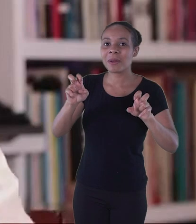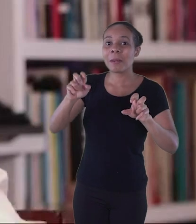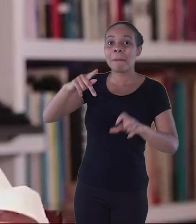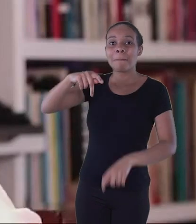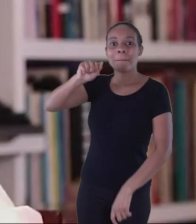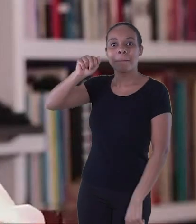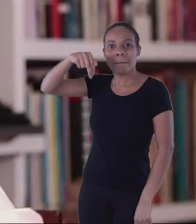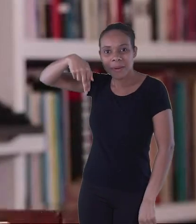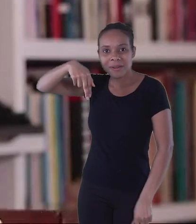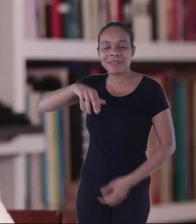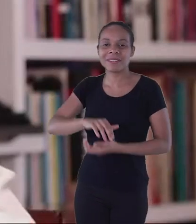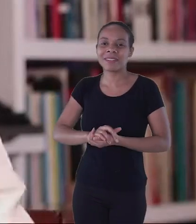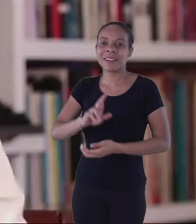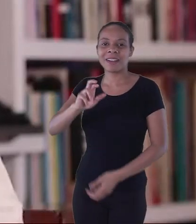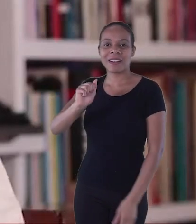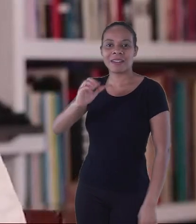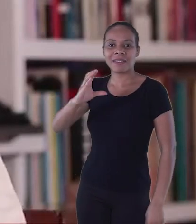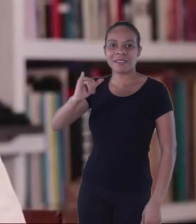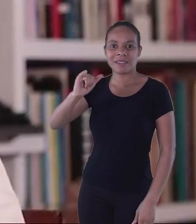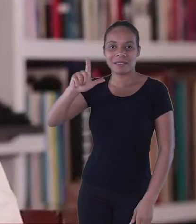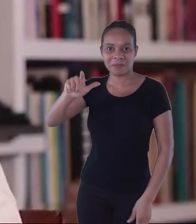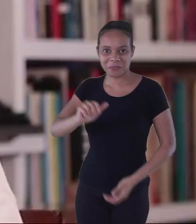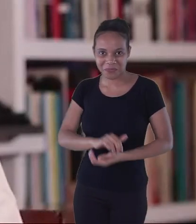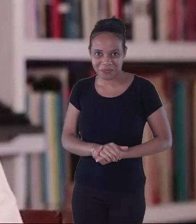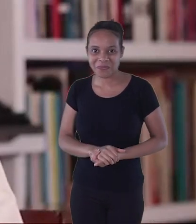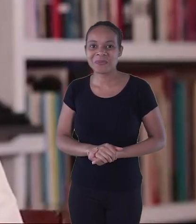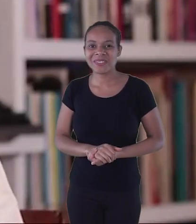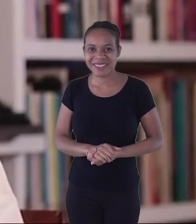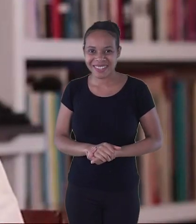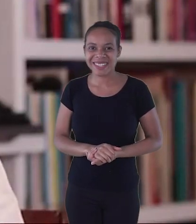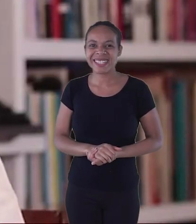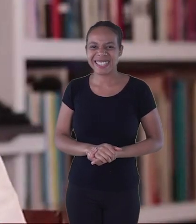pluripan-racial, que se põe o Itamar tinha que pôr o Arrigo.